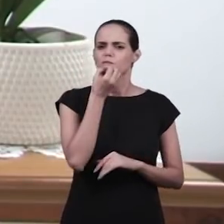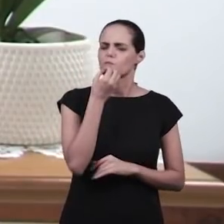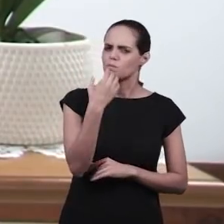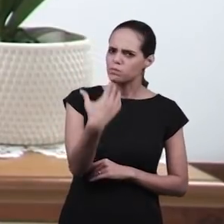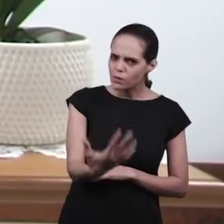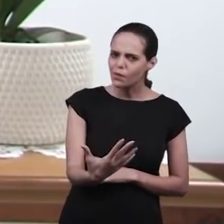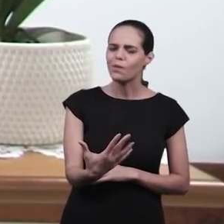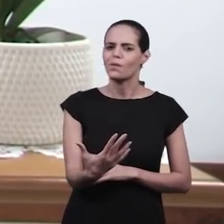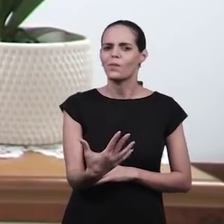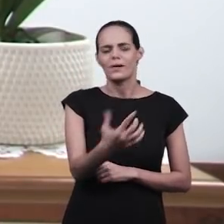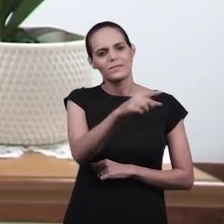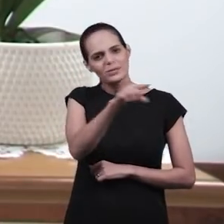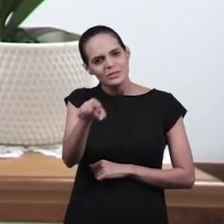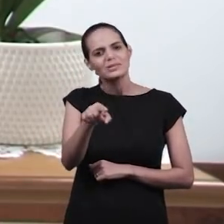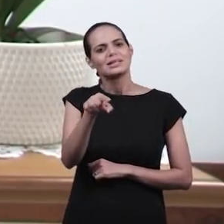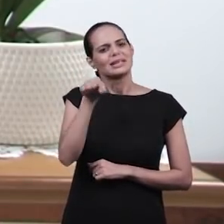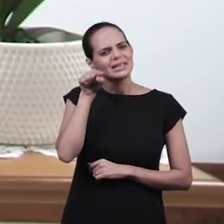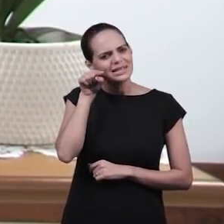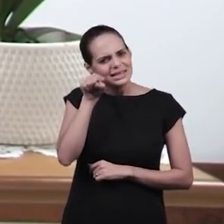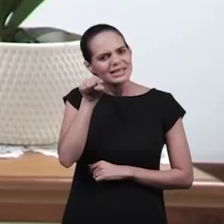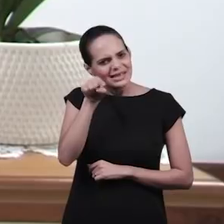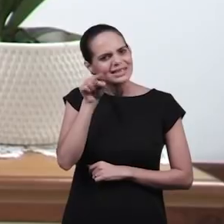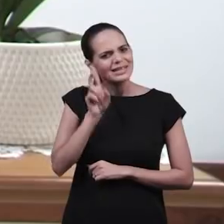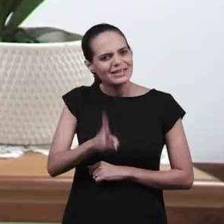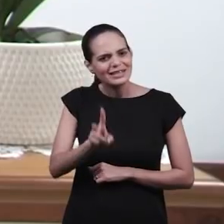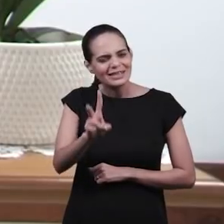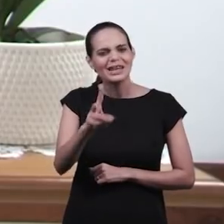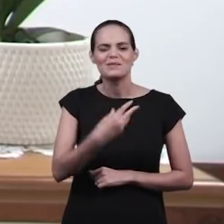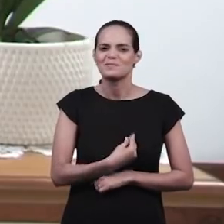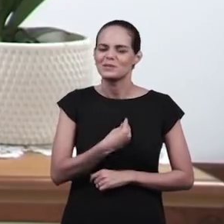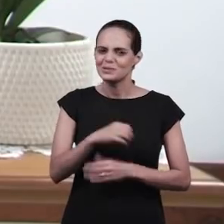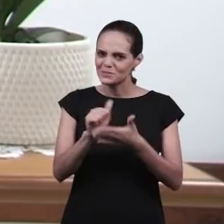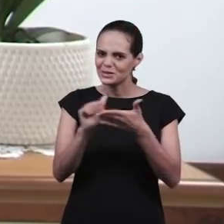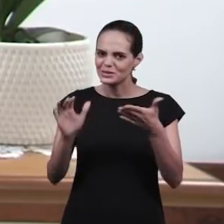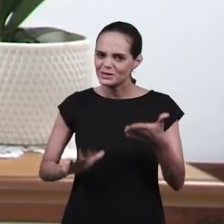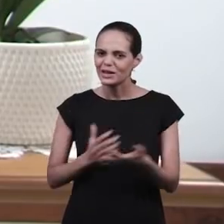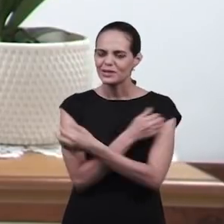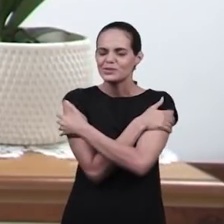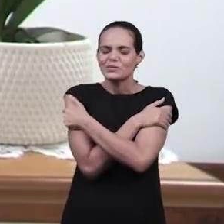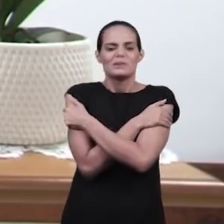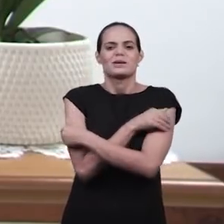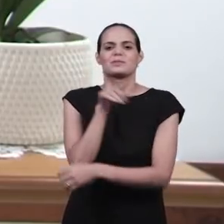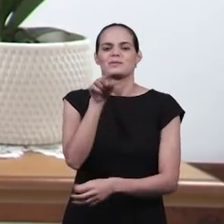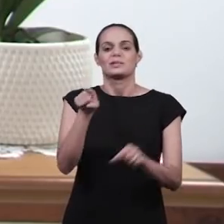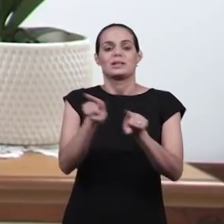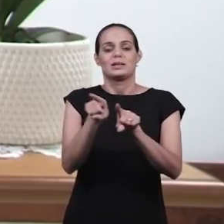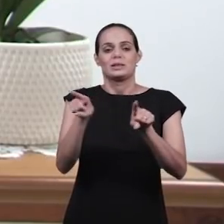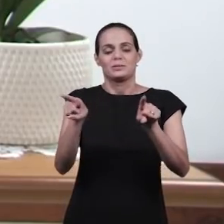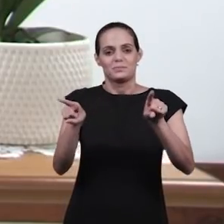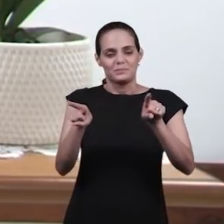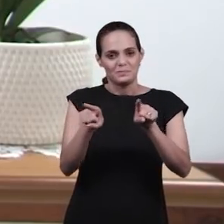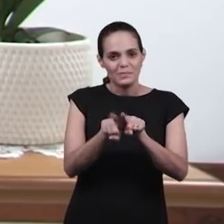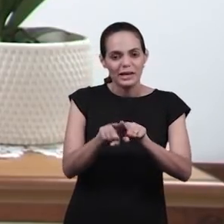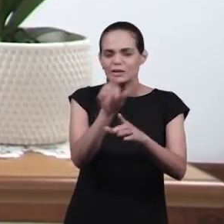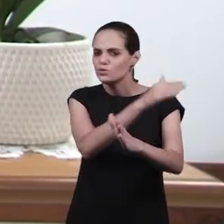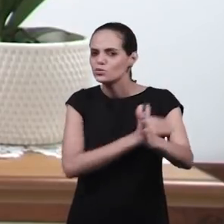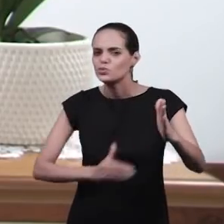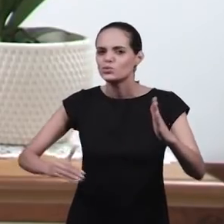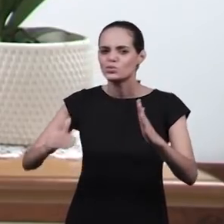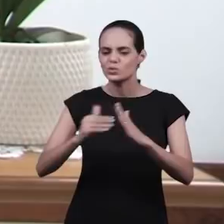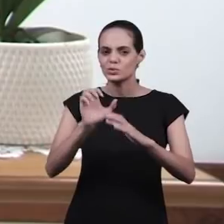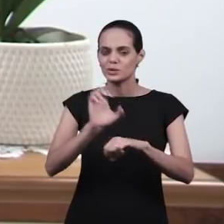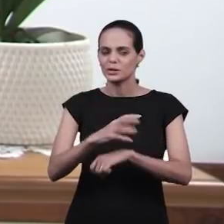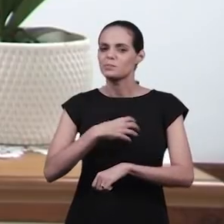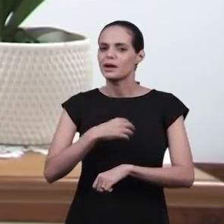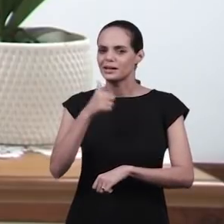sua participação. Esta irmã sempre participa conosco nesta atividade, então nosso abraço a ela e às senhoras de toda